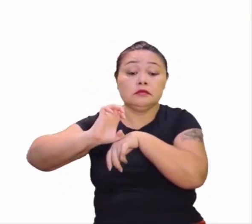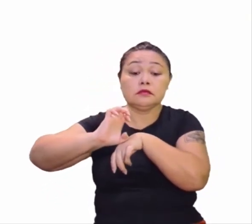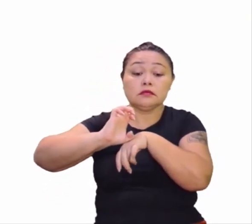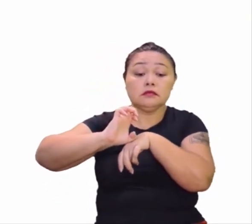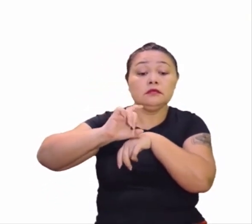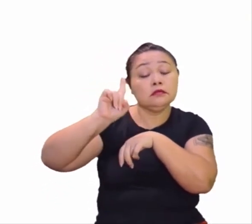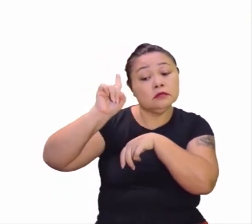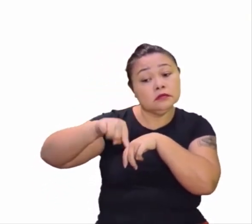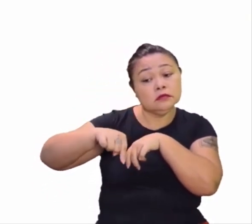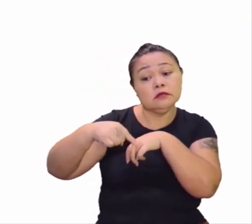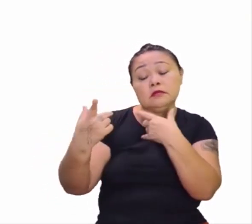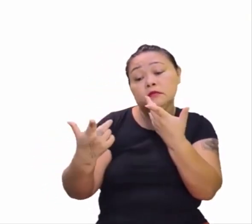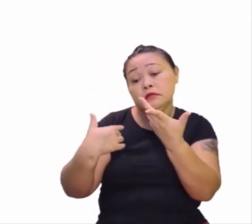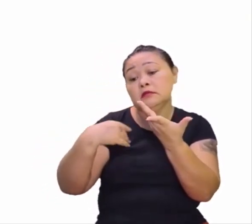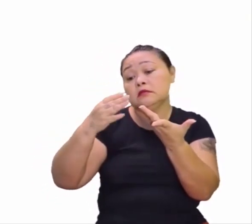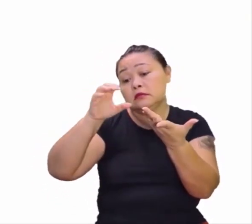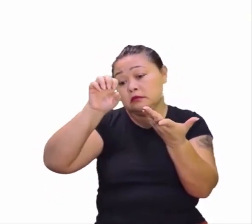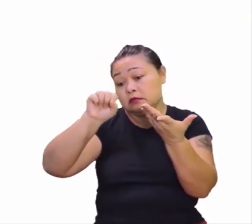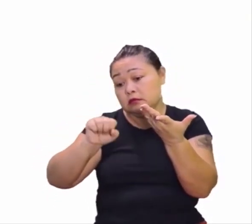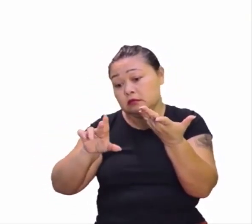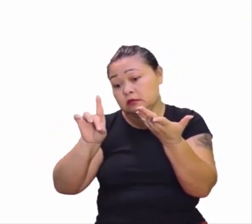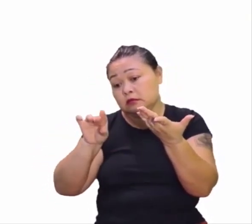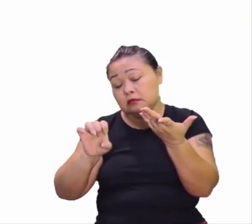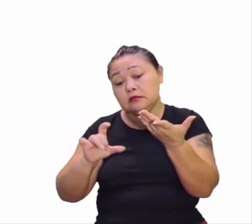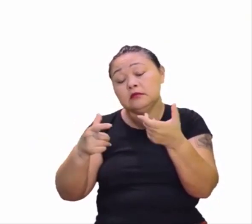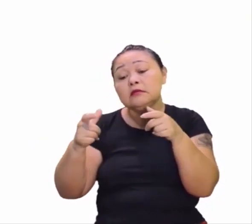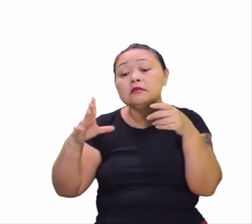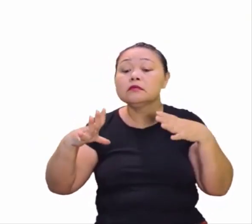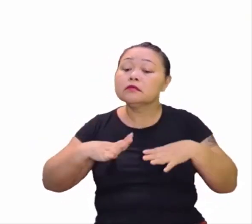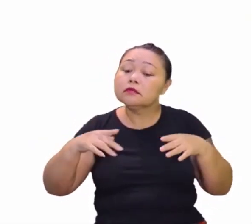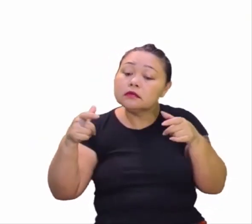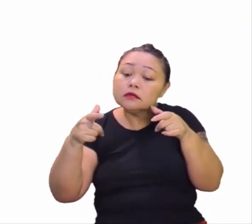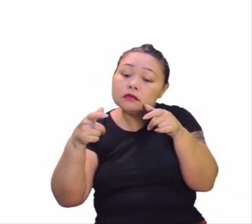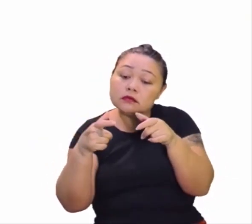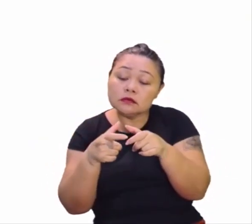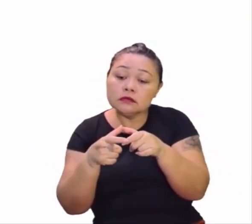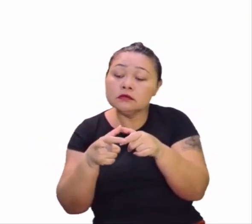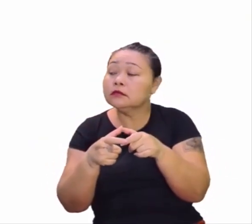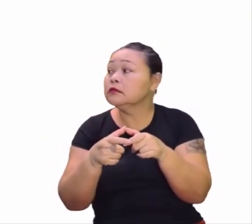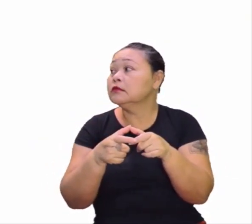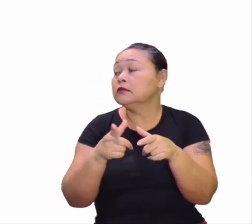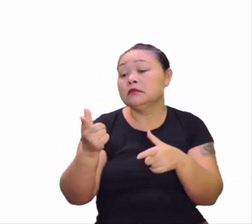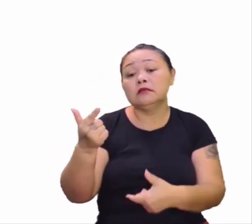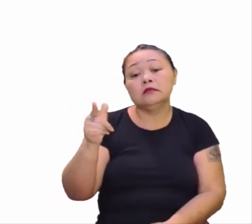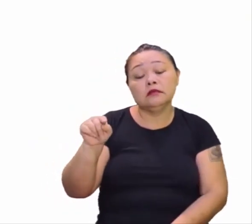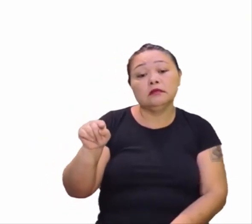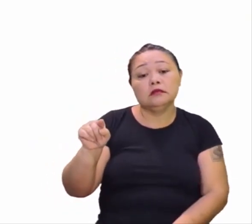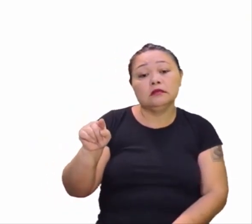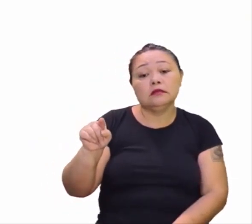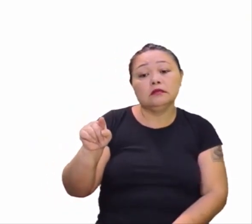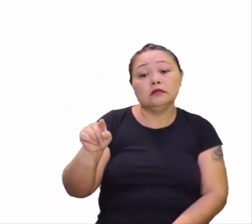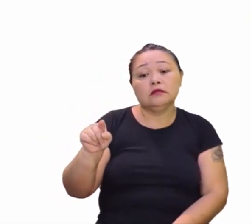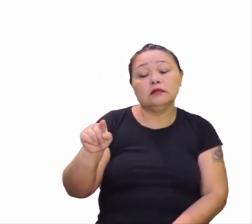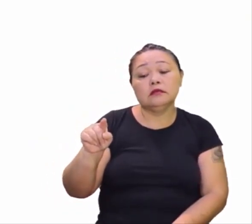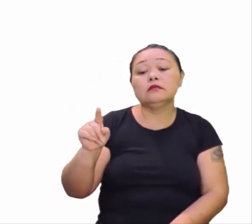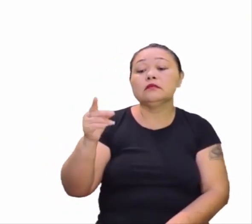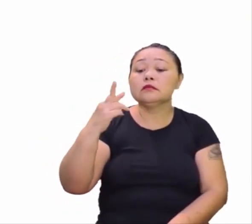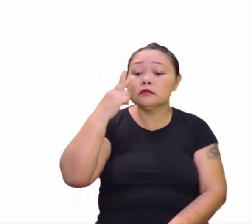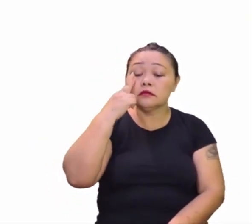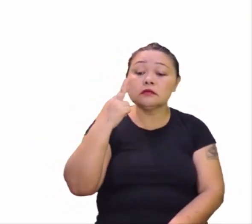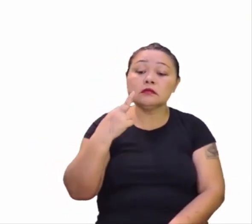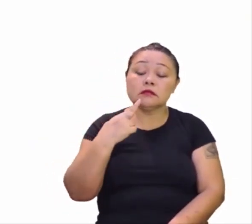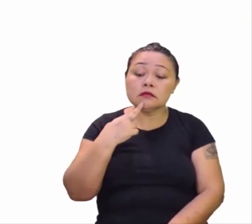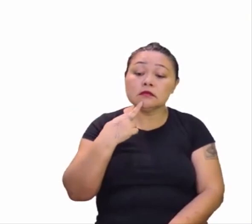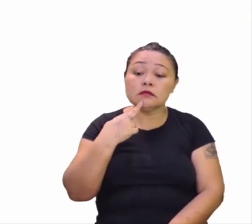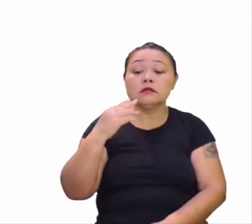estados, Exato. na região sul e sudeste. Com certeza. São cidades muito pequenas. E aí a gente tem que considerar muito essa questão de Rondônia